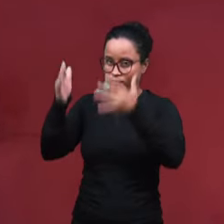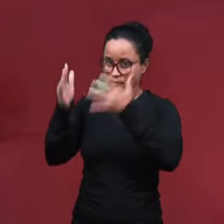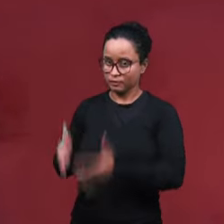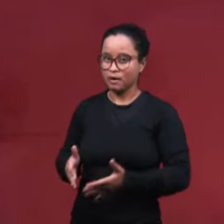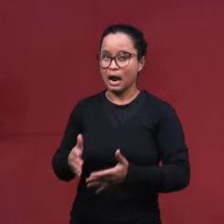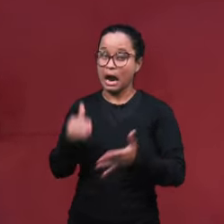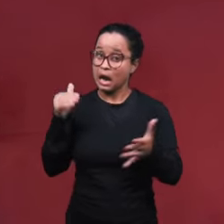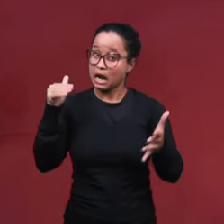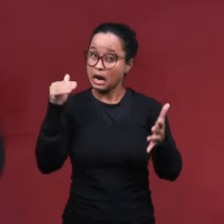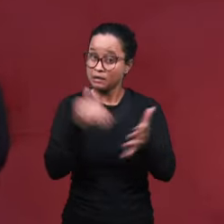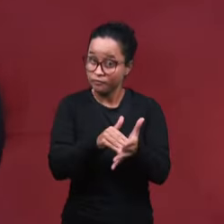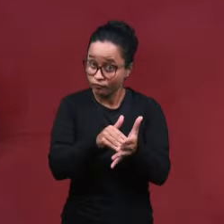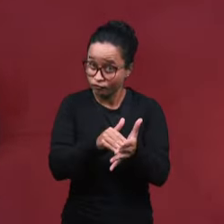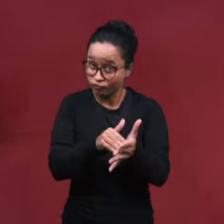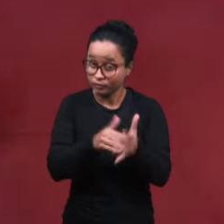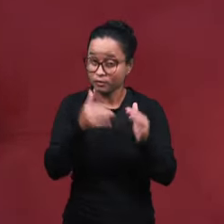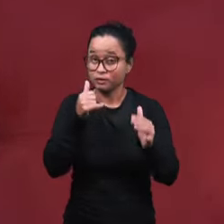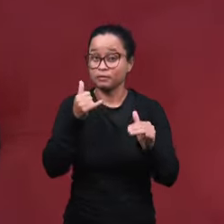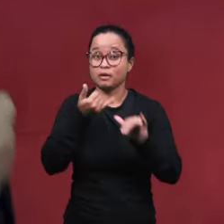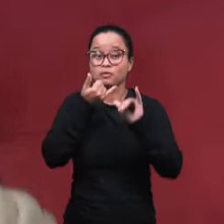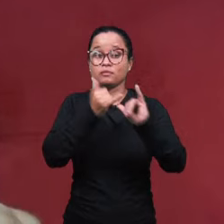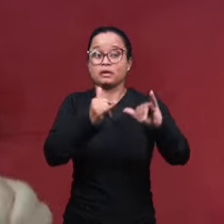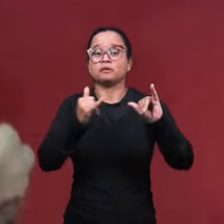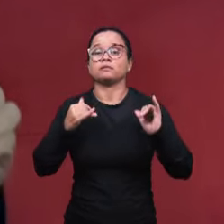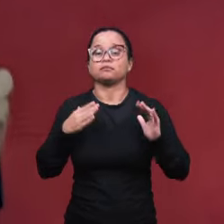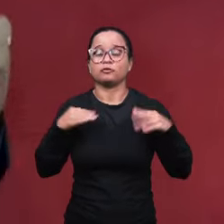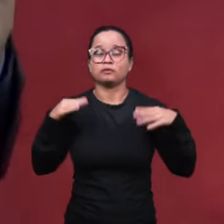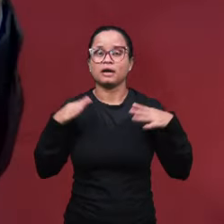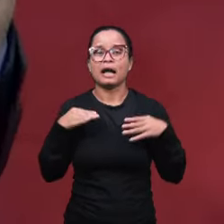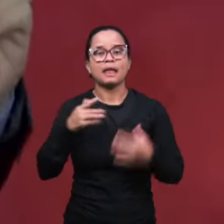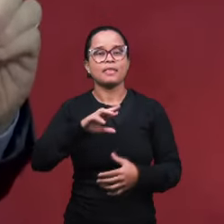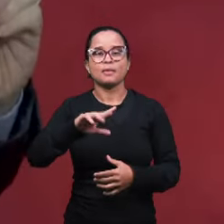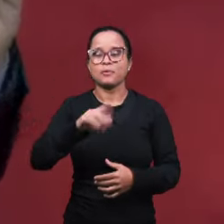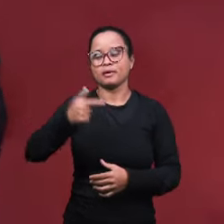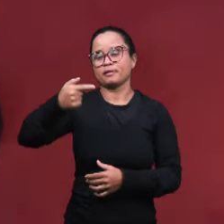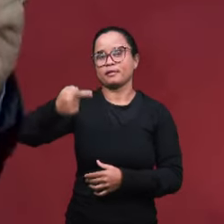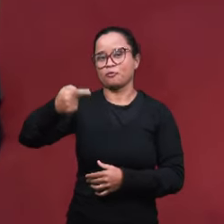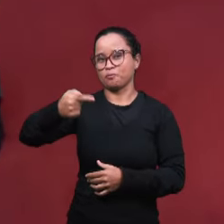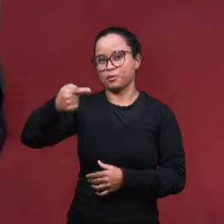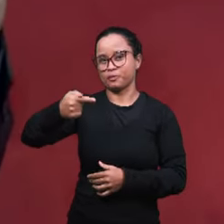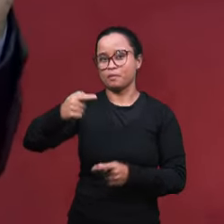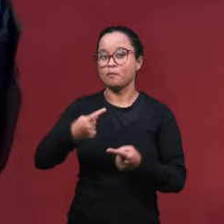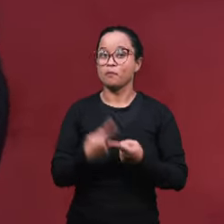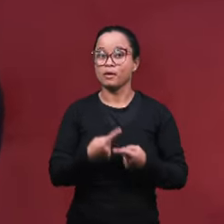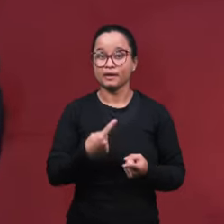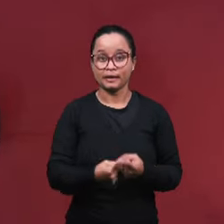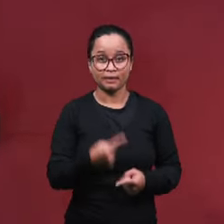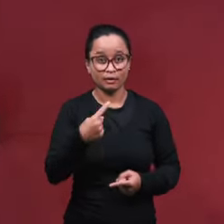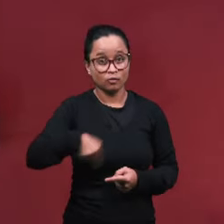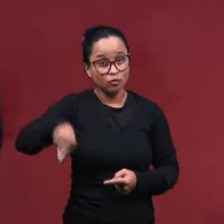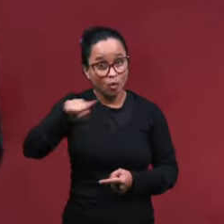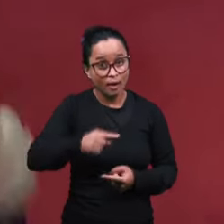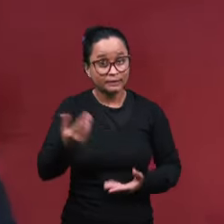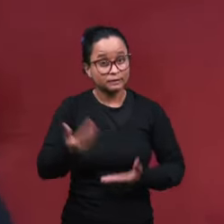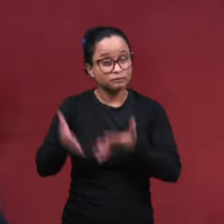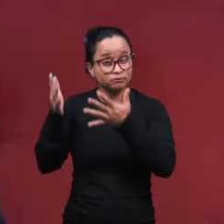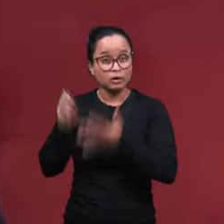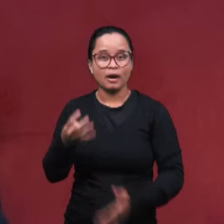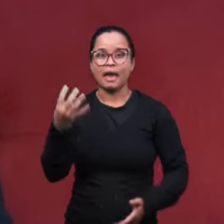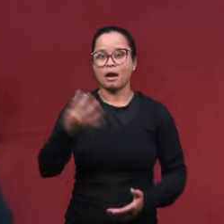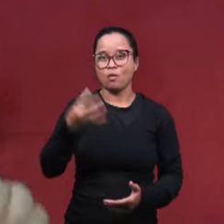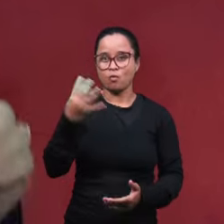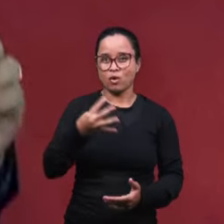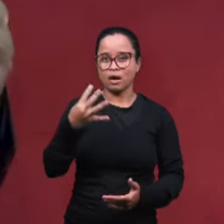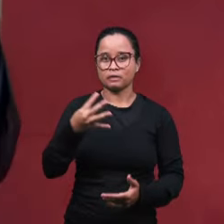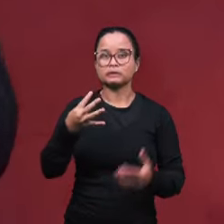não será a sétima. Isso é importante, né? Porque a quarta trombeta, exatamente, quando Jesus fala a esse